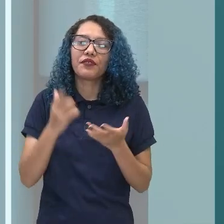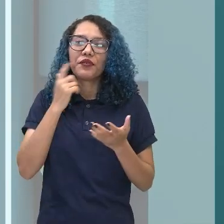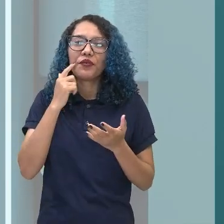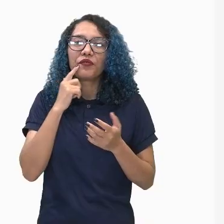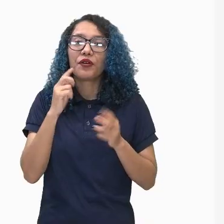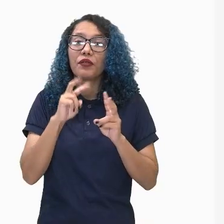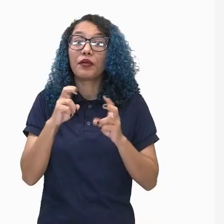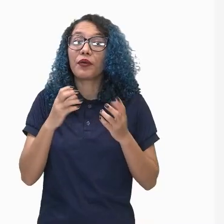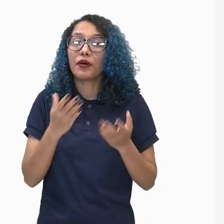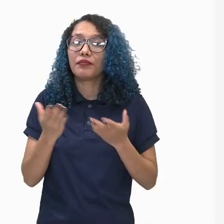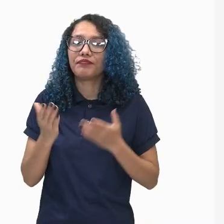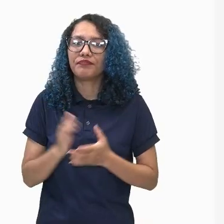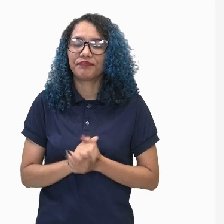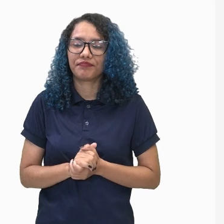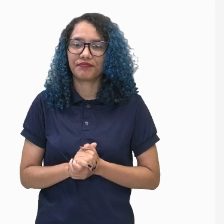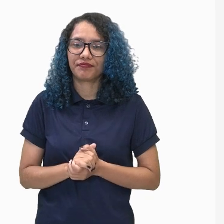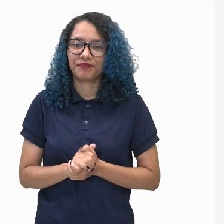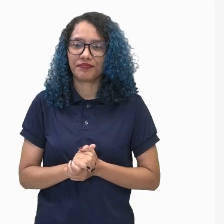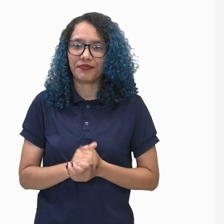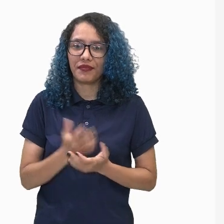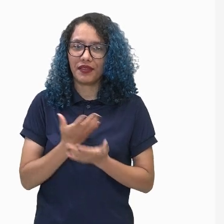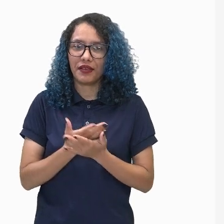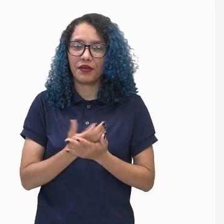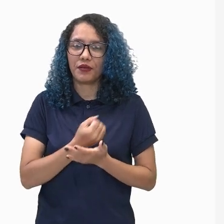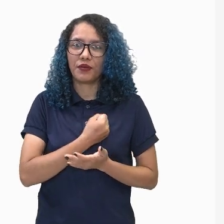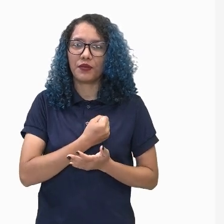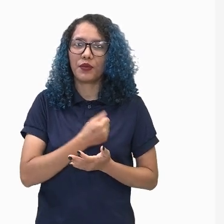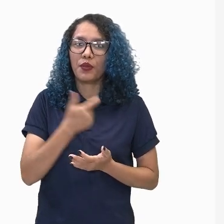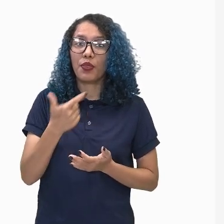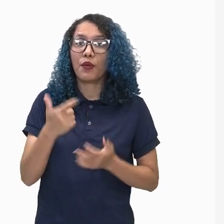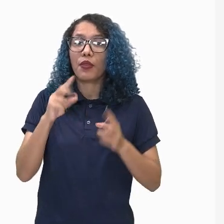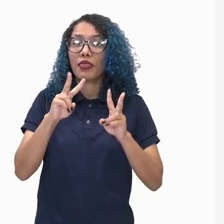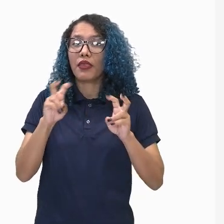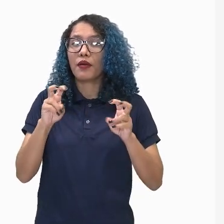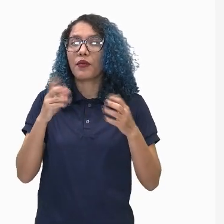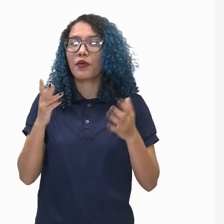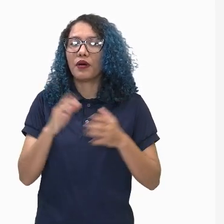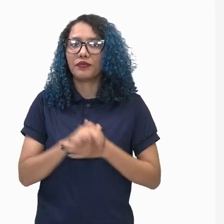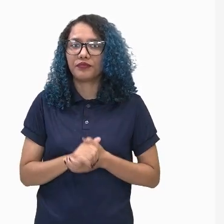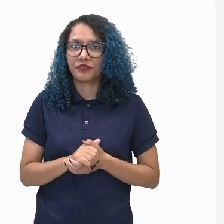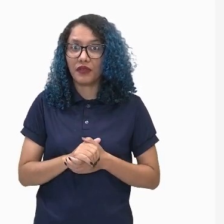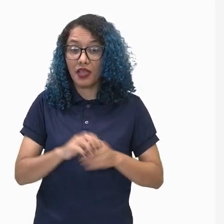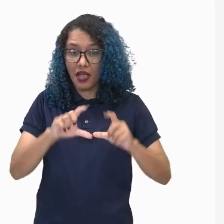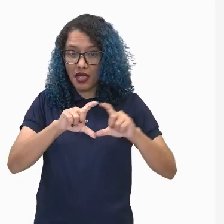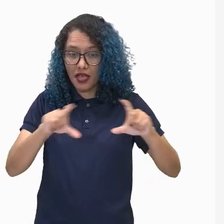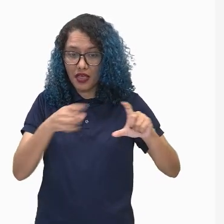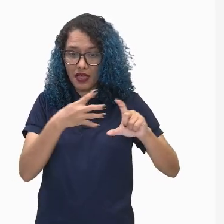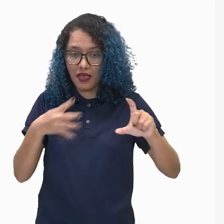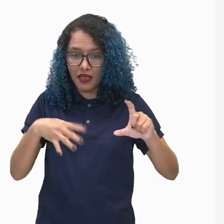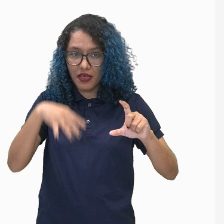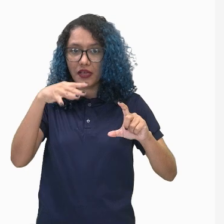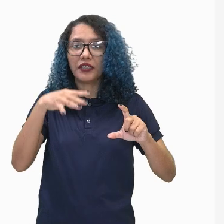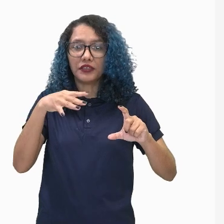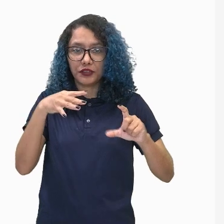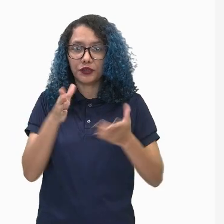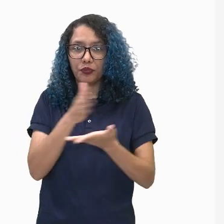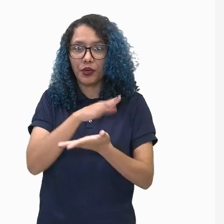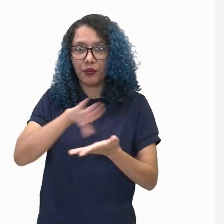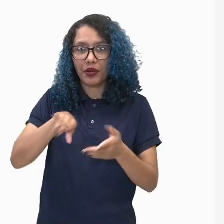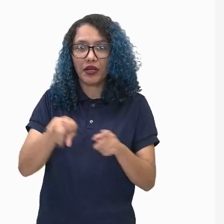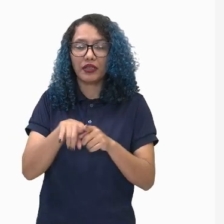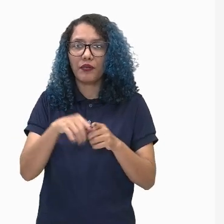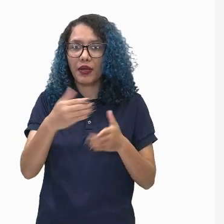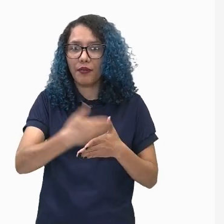esta nossa aula? Vamos lá? Na aula de número 2, temos aí por objeto de conhecimento rede divisória e parede de rebote,